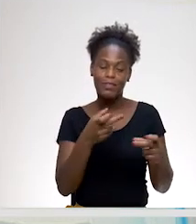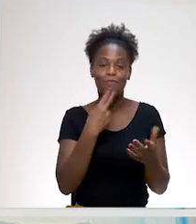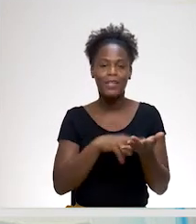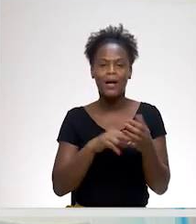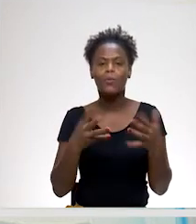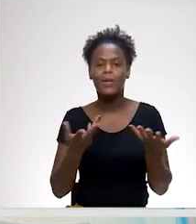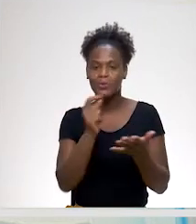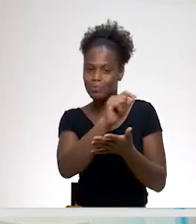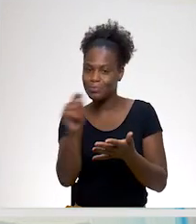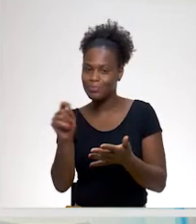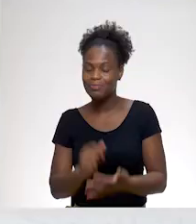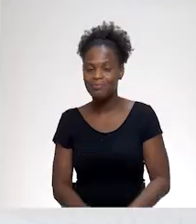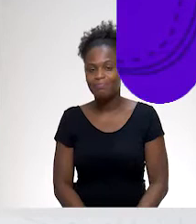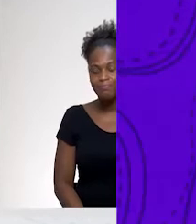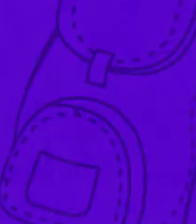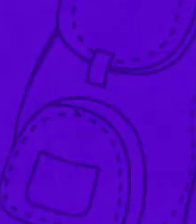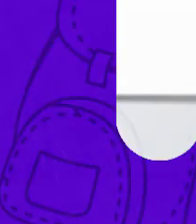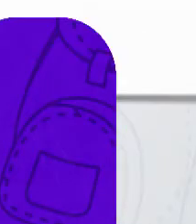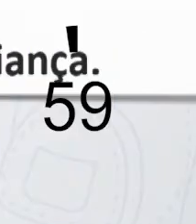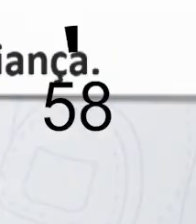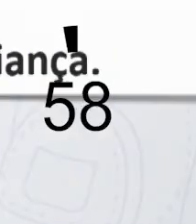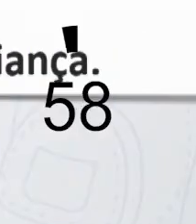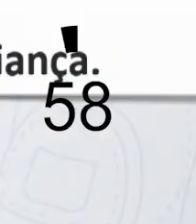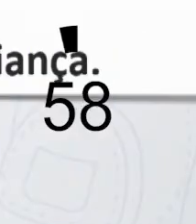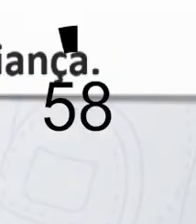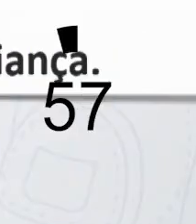afirmações verdadeiras.